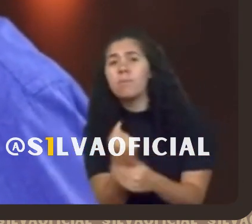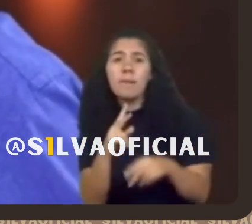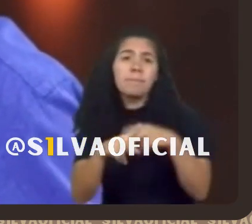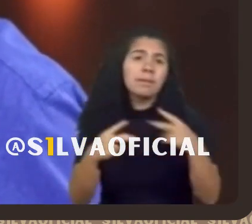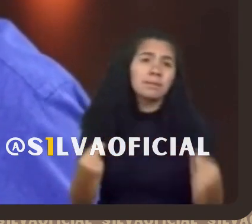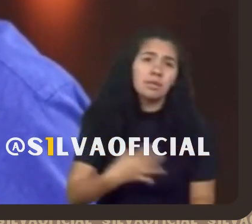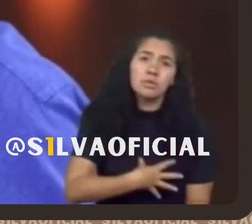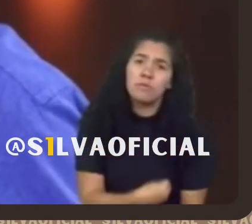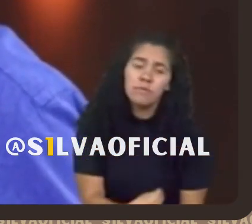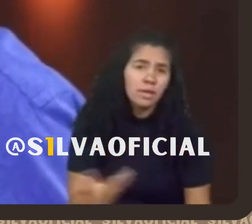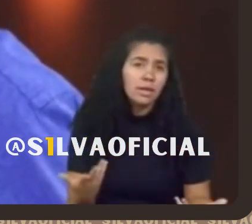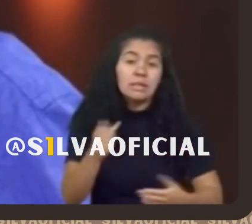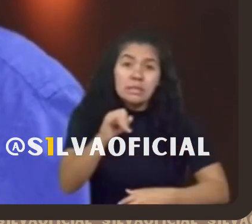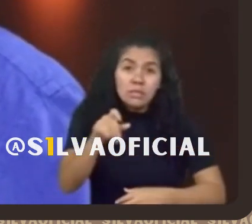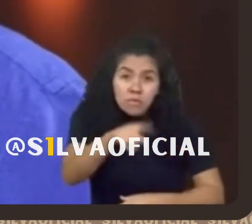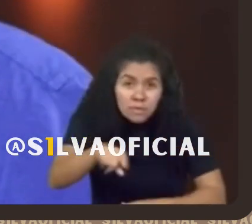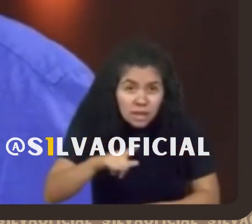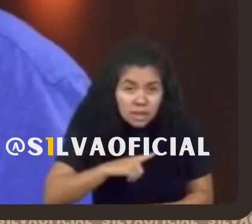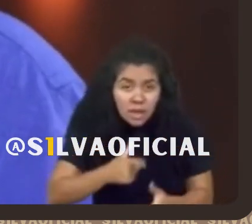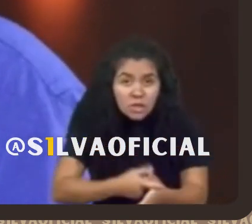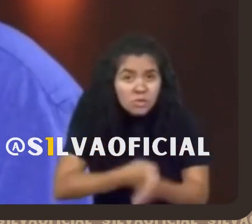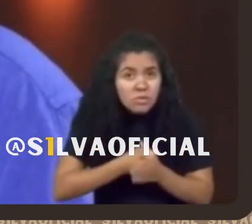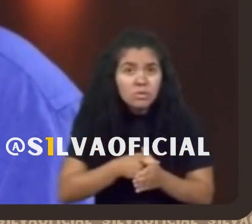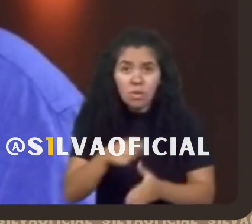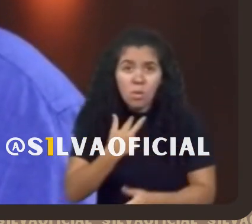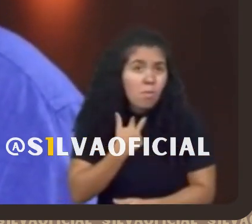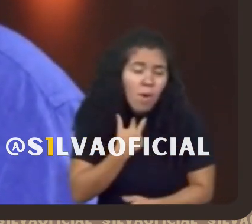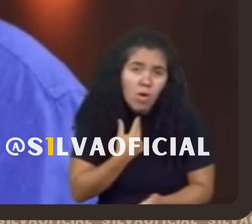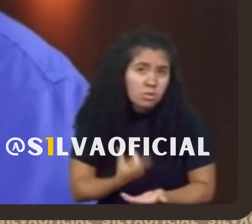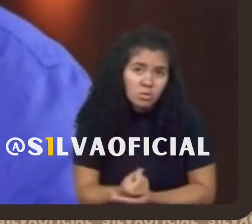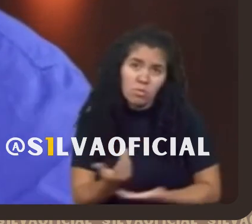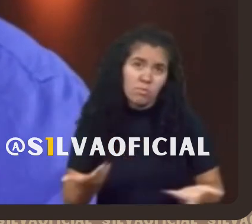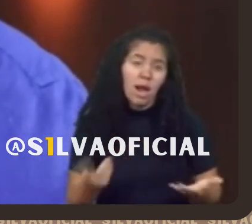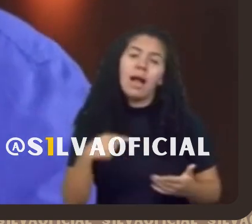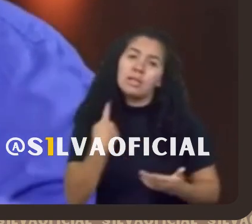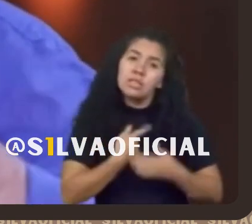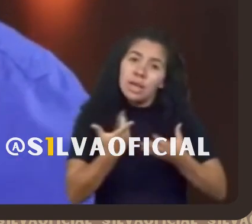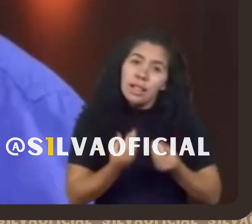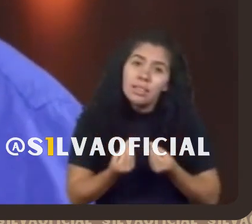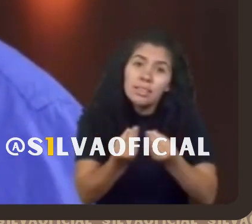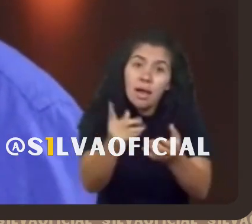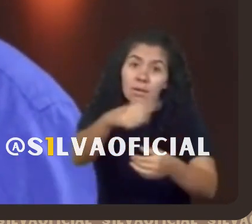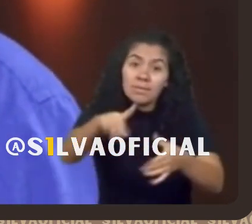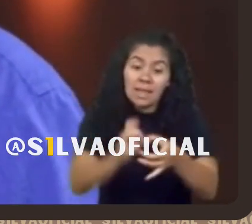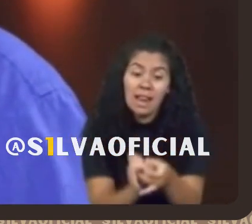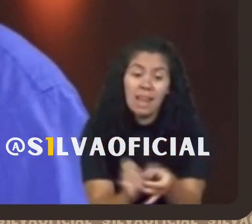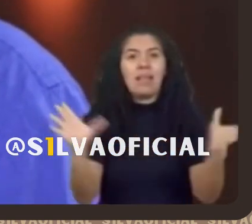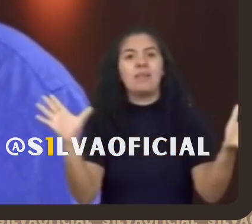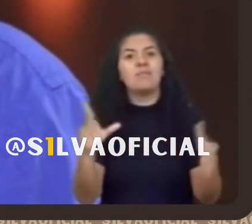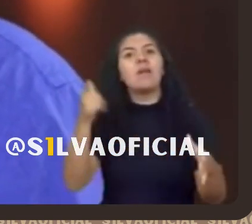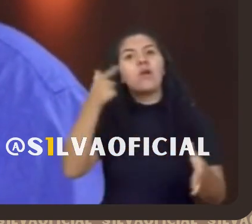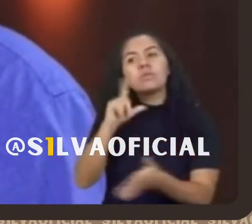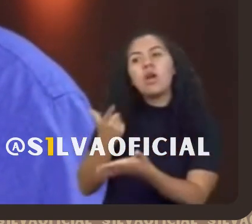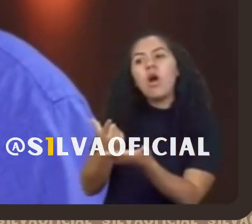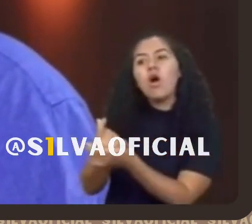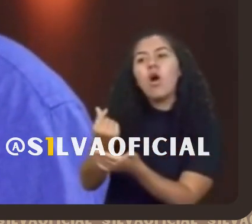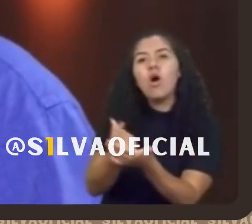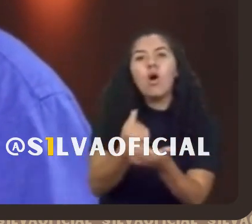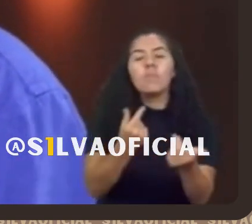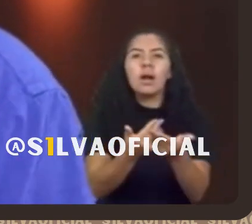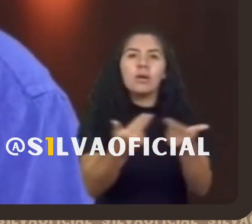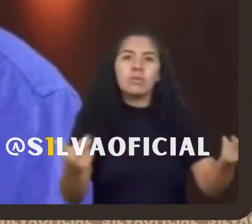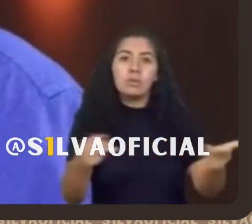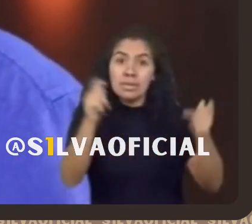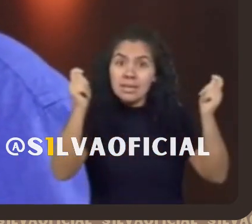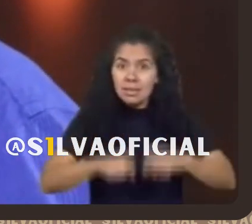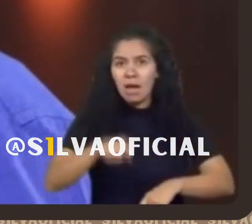individado você não pode comprar nós queremos libertar você para você poder só comprar as coisas que você possa pagar